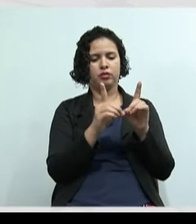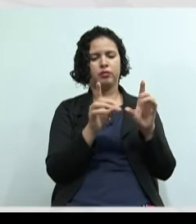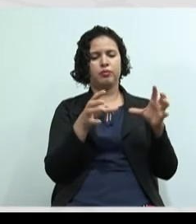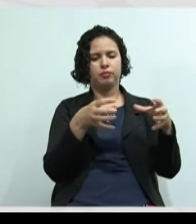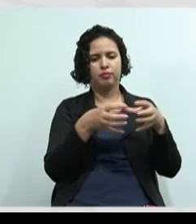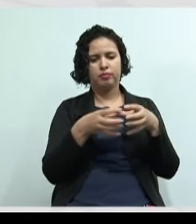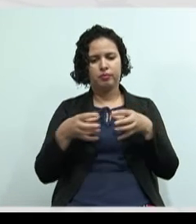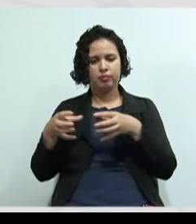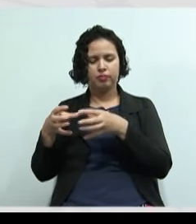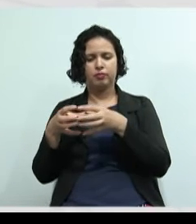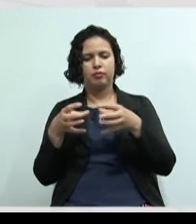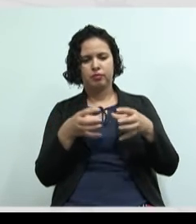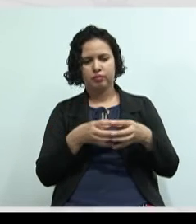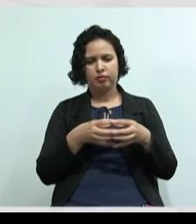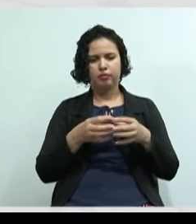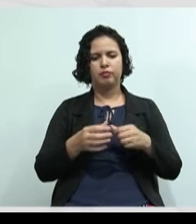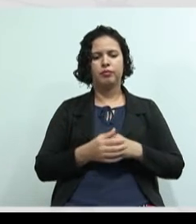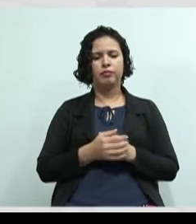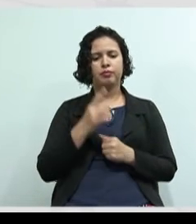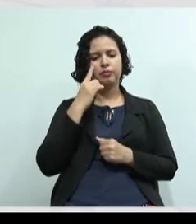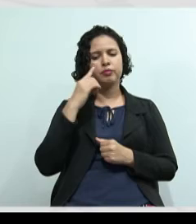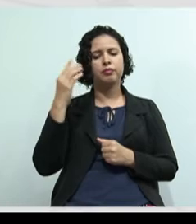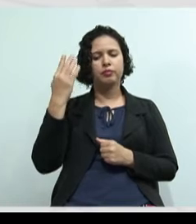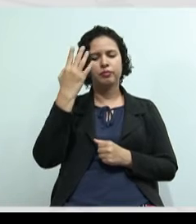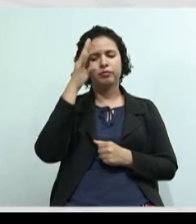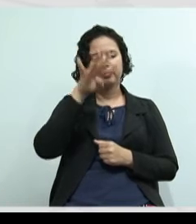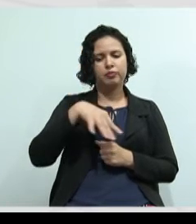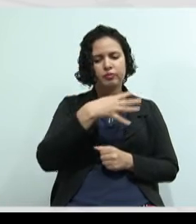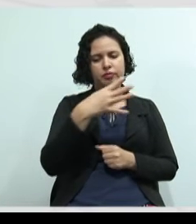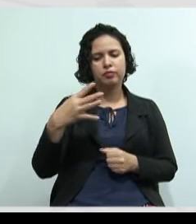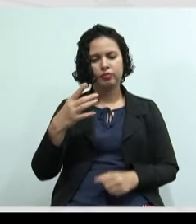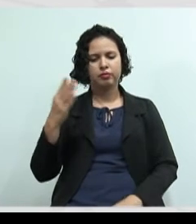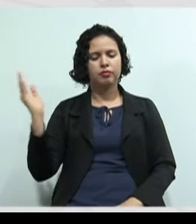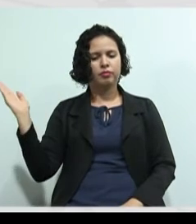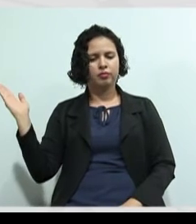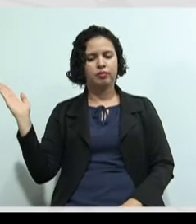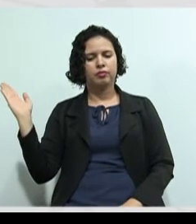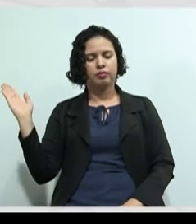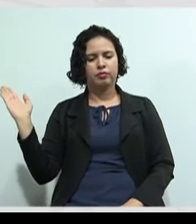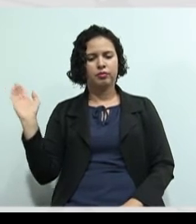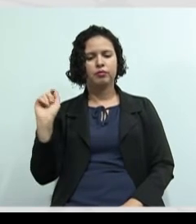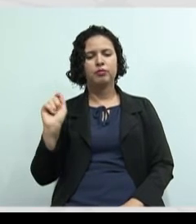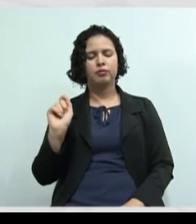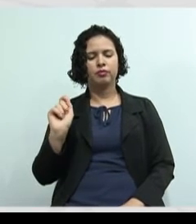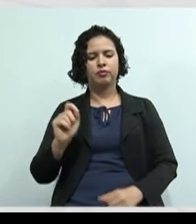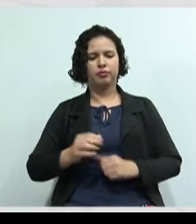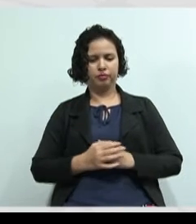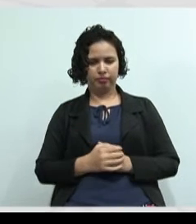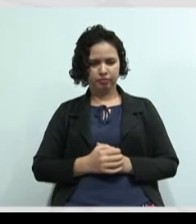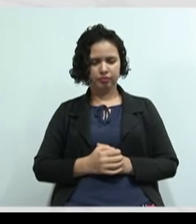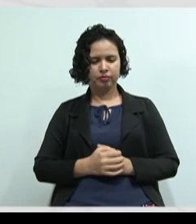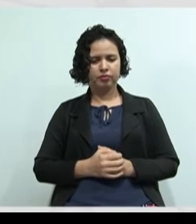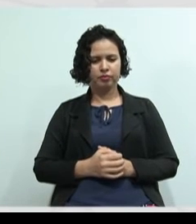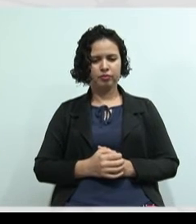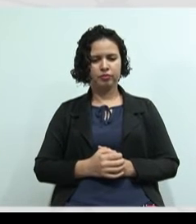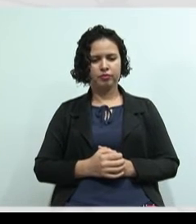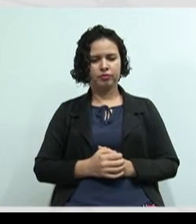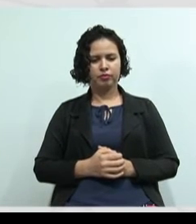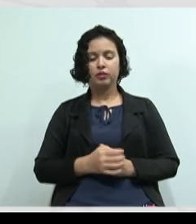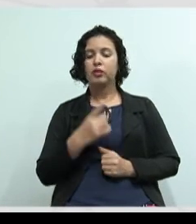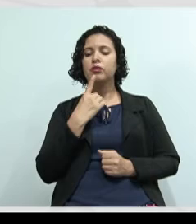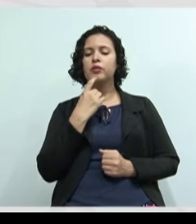que os demais são externos. E aí eu trouxe de forma bem resumida quais são essas 5 forças, né? Por exemplo, aquela que está dentro do próprio setor